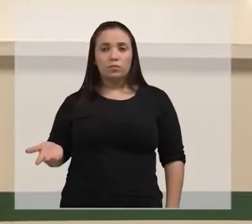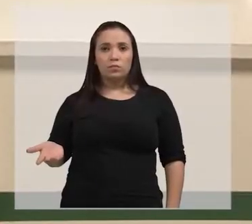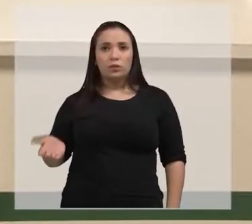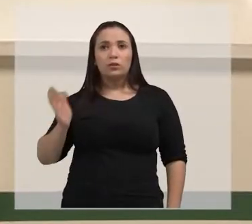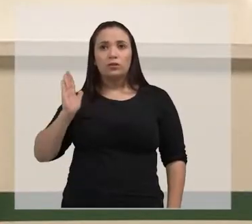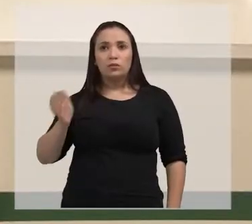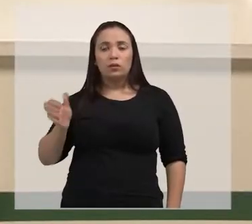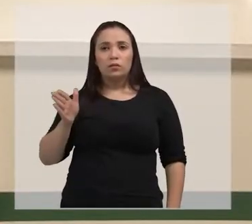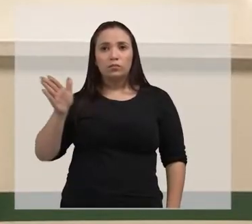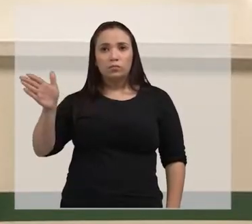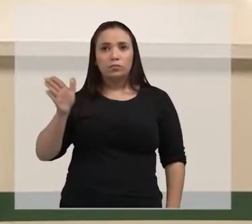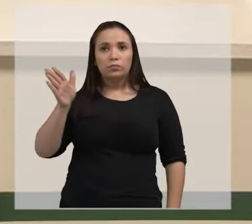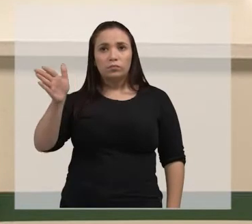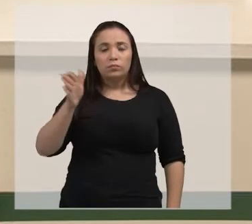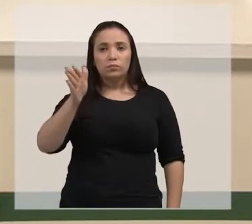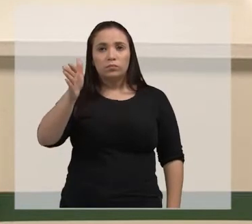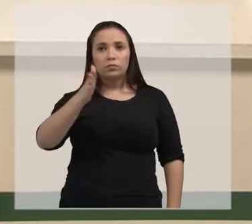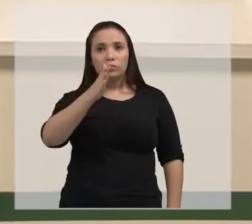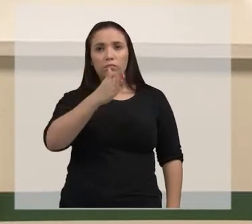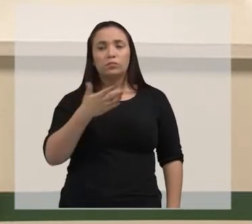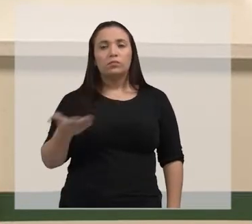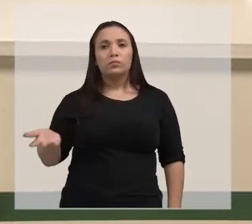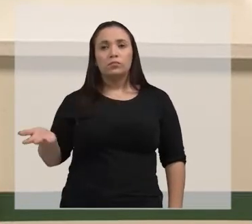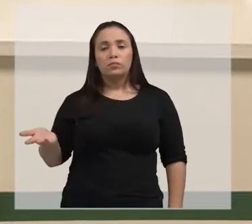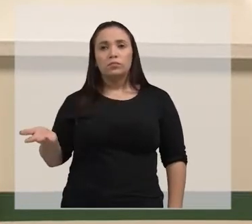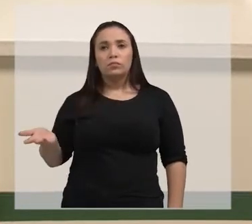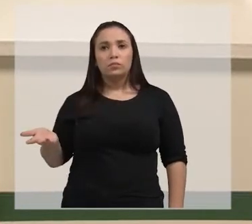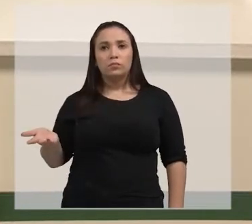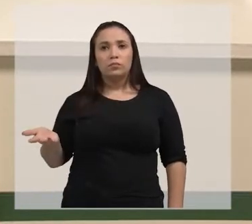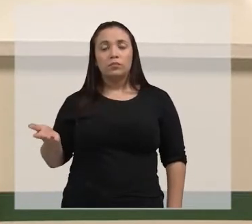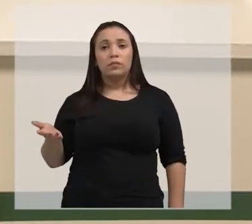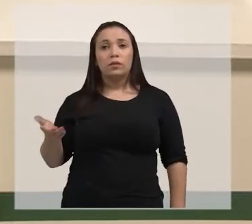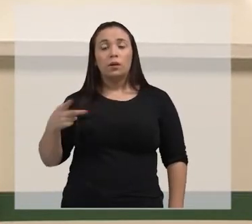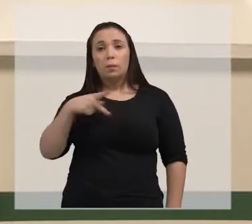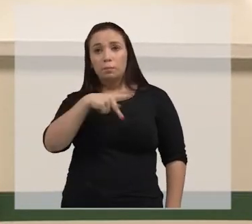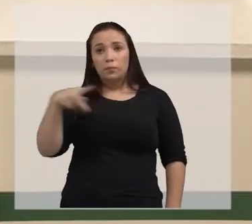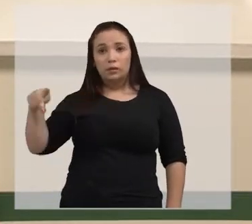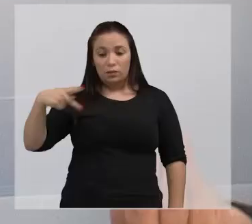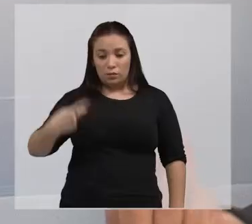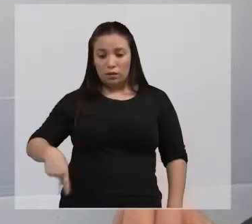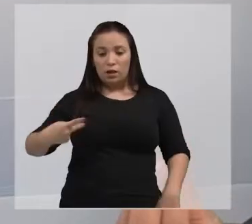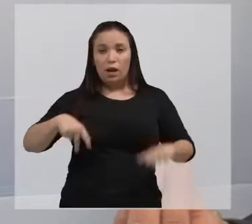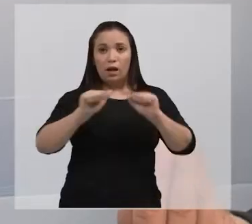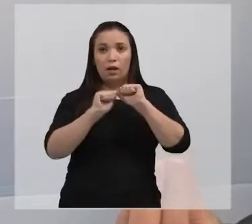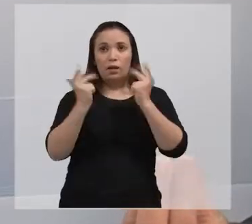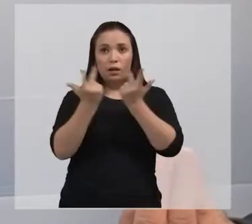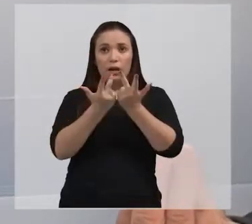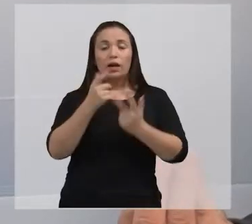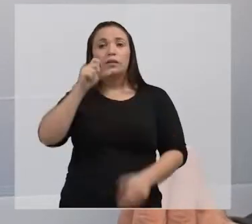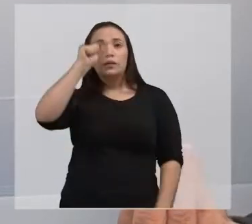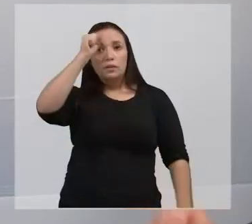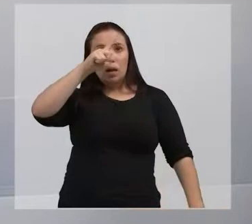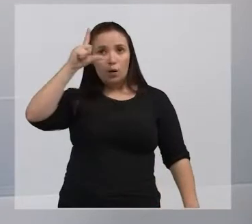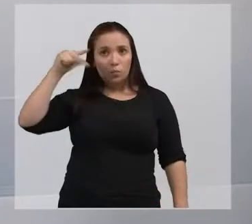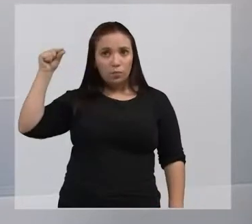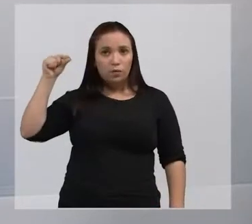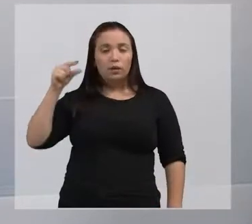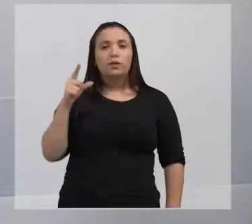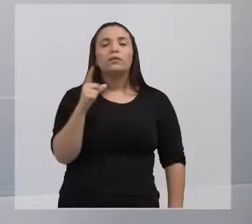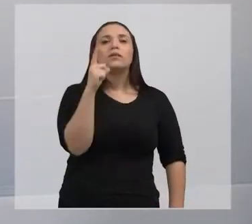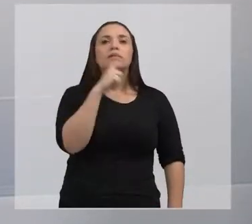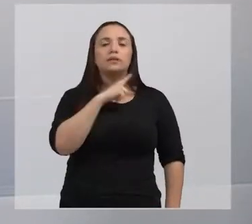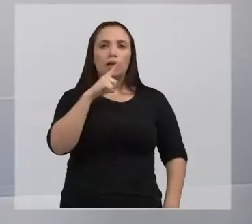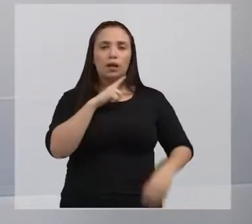grande toda. Você tem... Estou na zona norte toda, estou fazendo aí tudo. Você tem o presidente da casa aqui, da Câmara Municipal, Salmito Filho também, que tem Tá levado